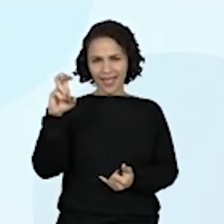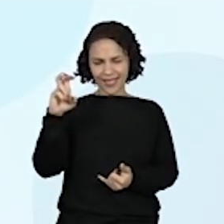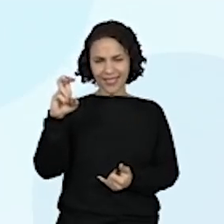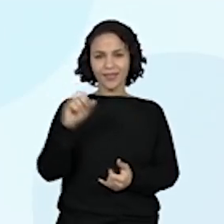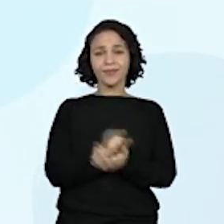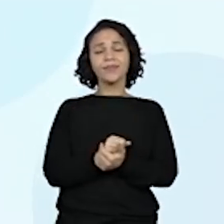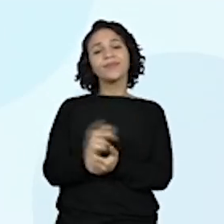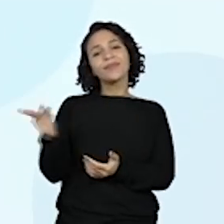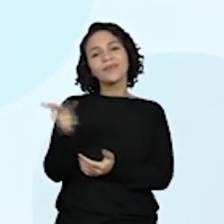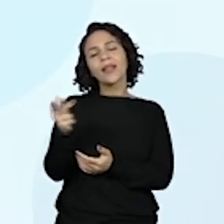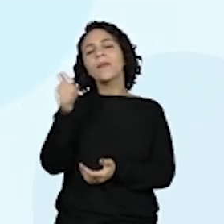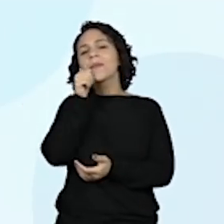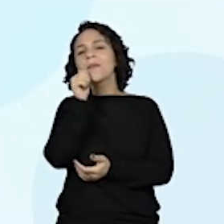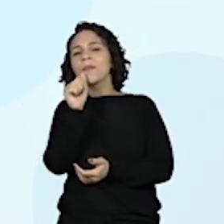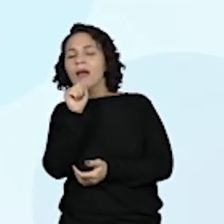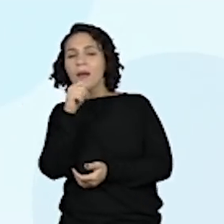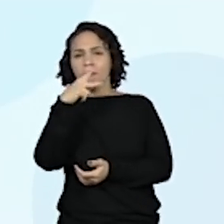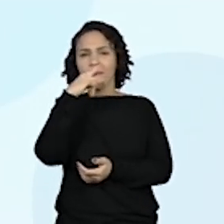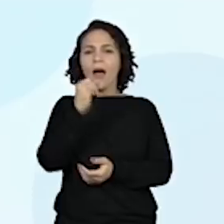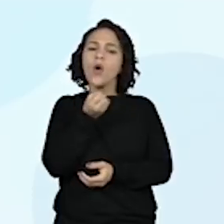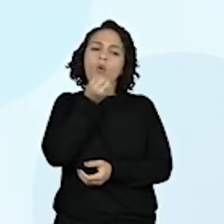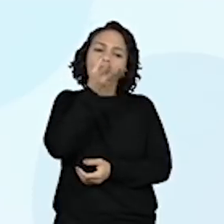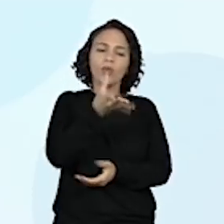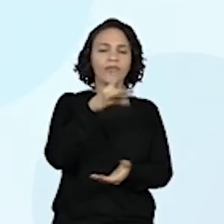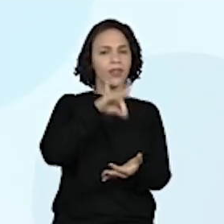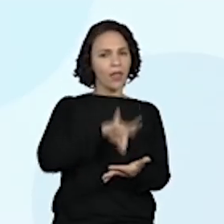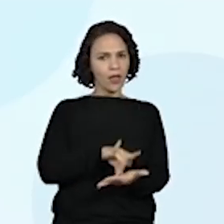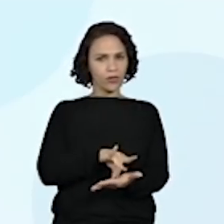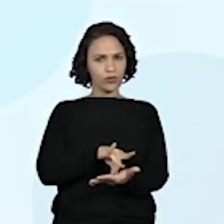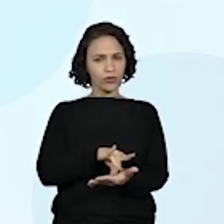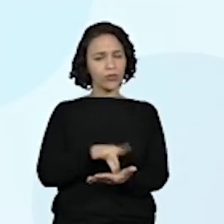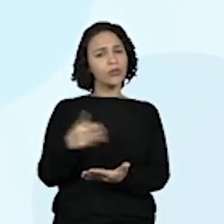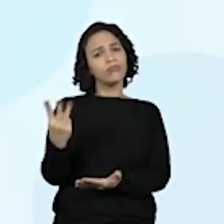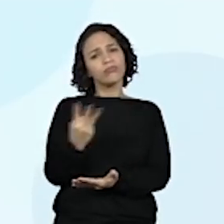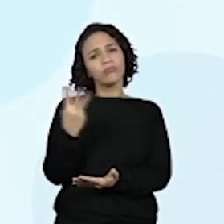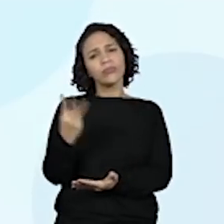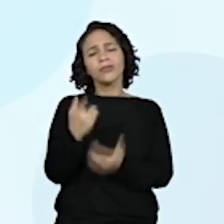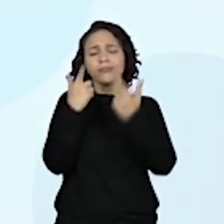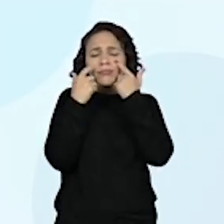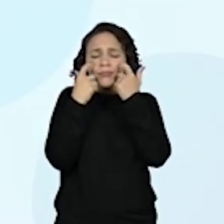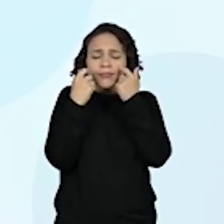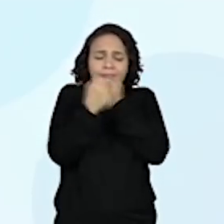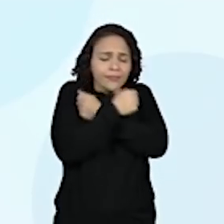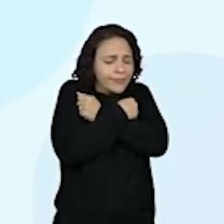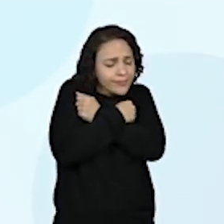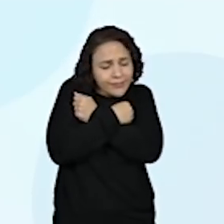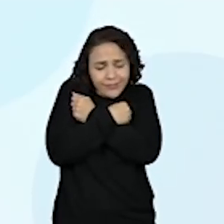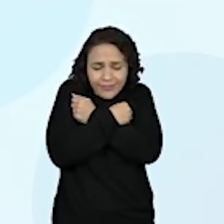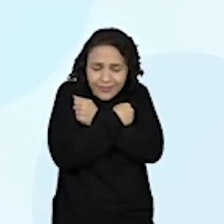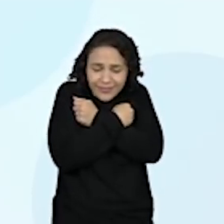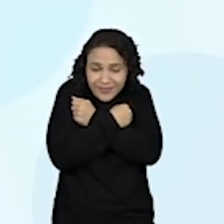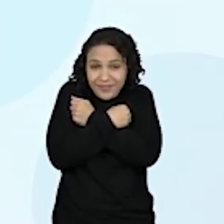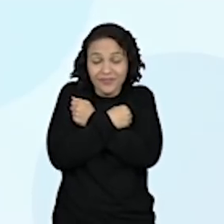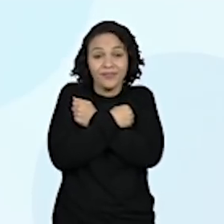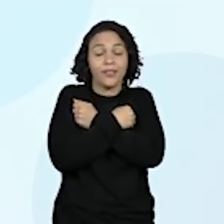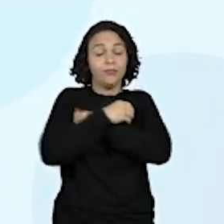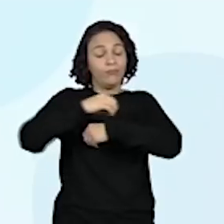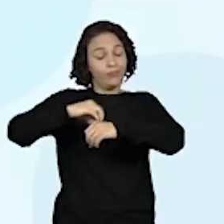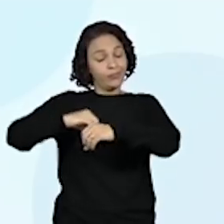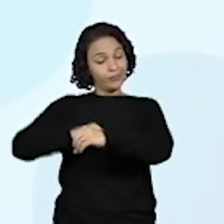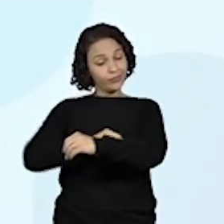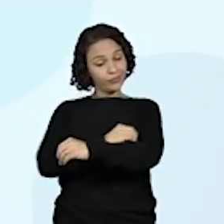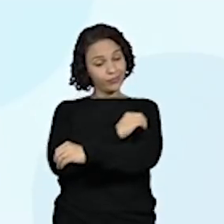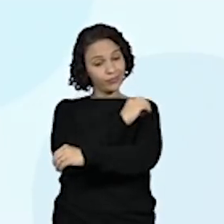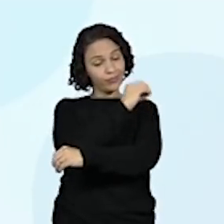casal contou-lhe a verdade. Eles choraram e se abraçaram. No dia seguinte, ela